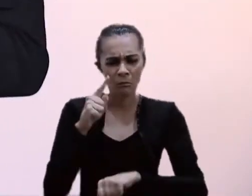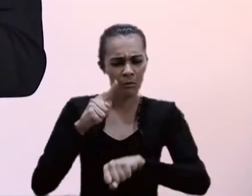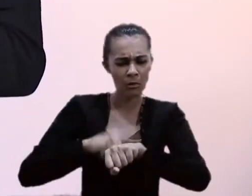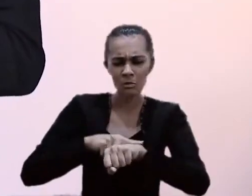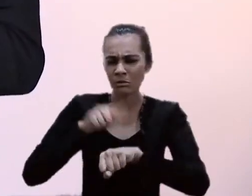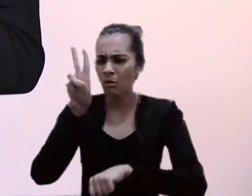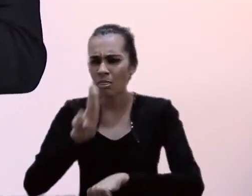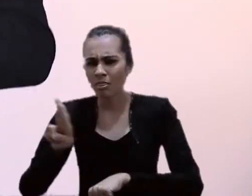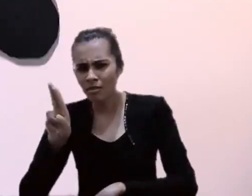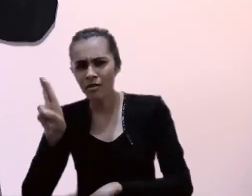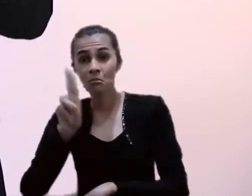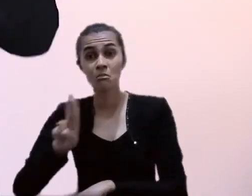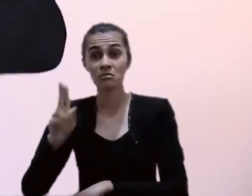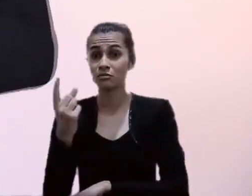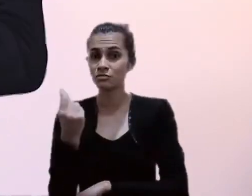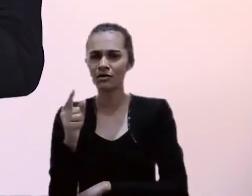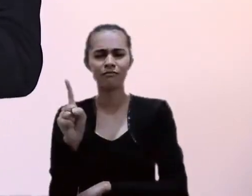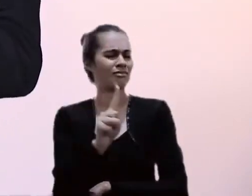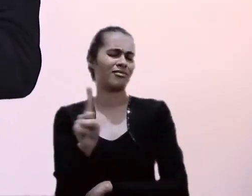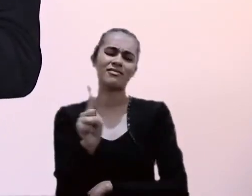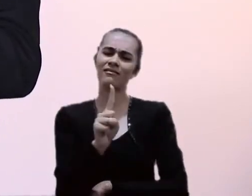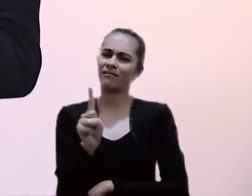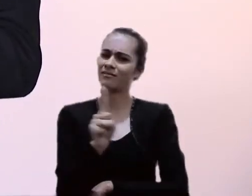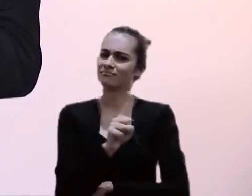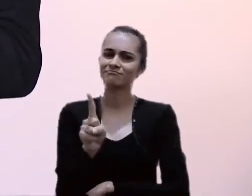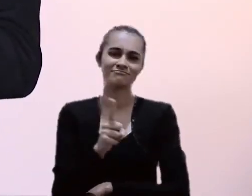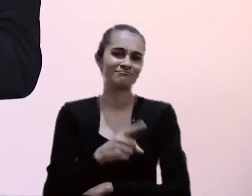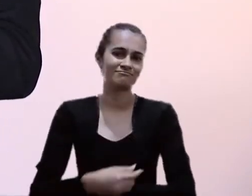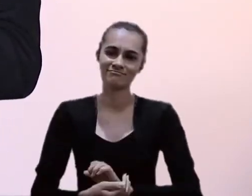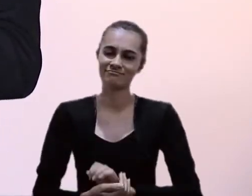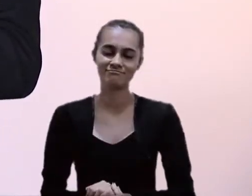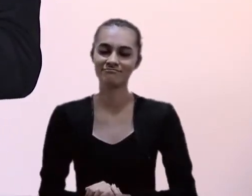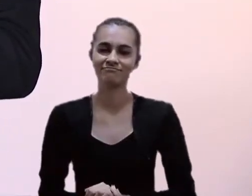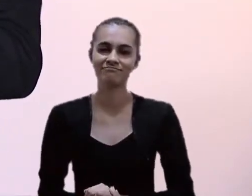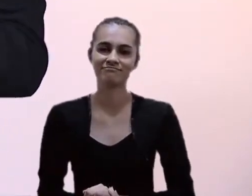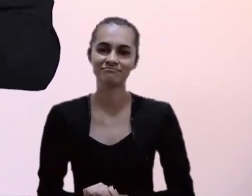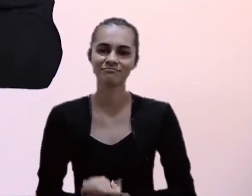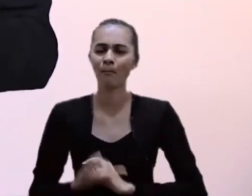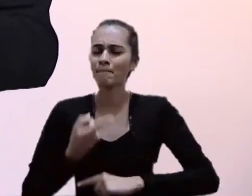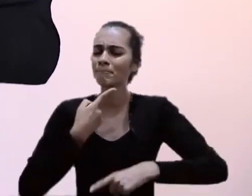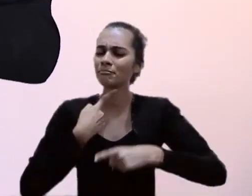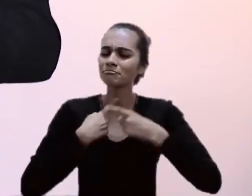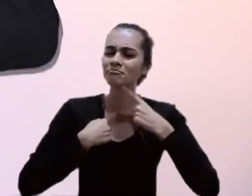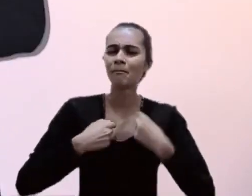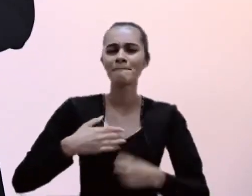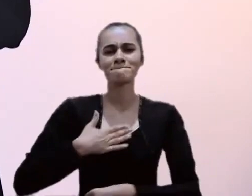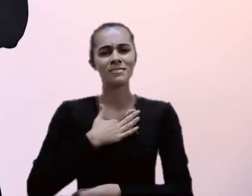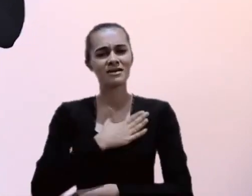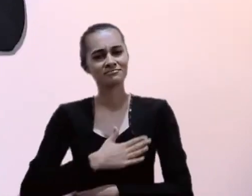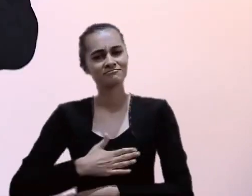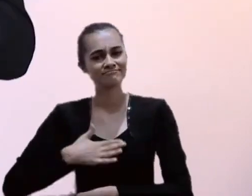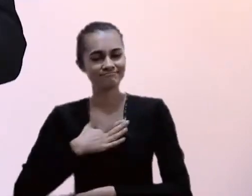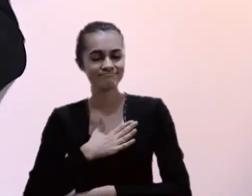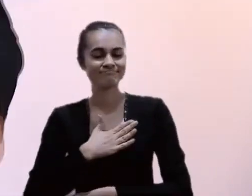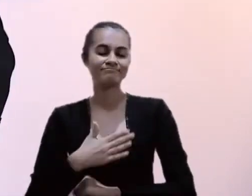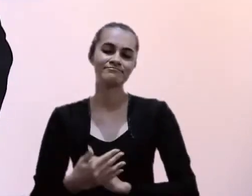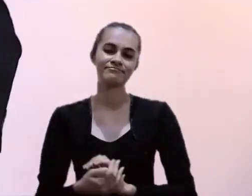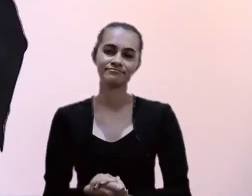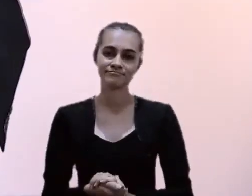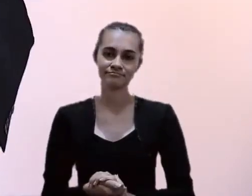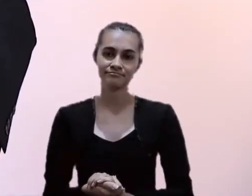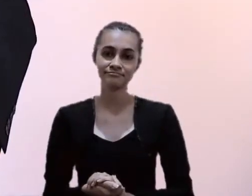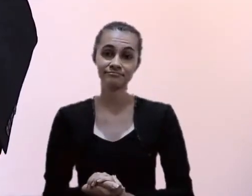melhor, para ter o Senhor perto de si. Querido, nós estamos em um tempo